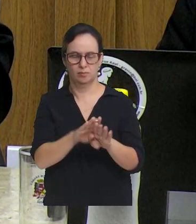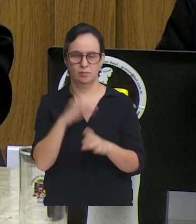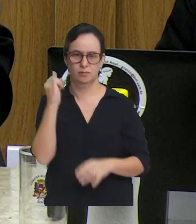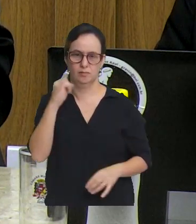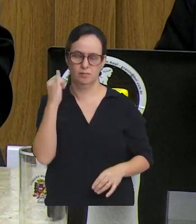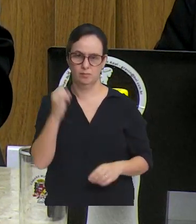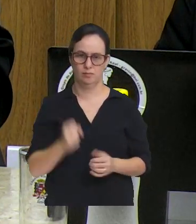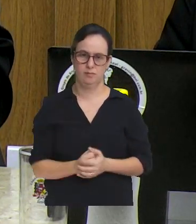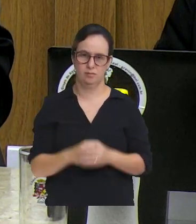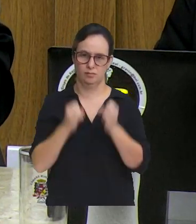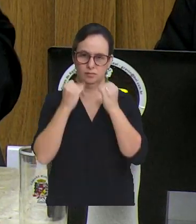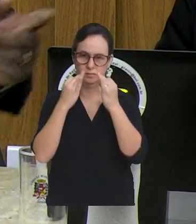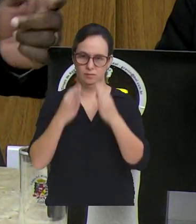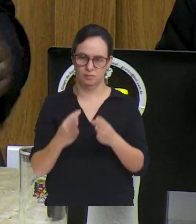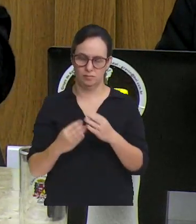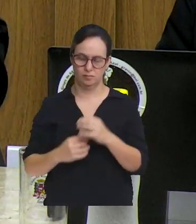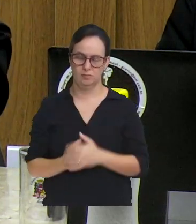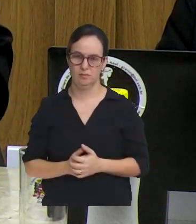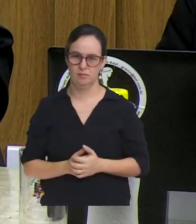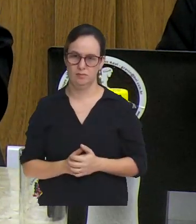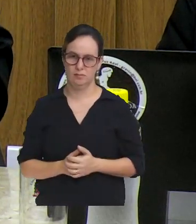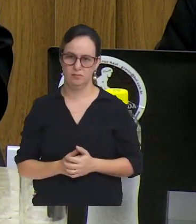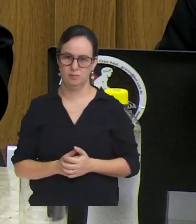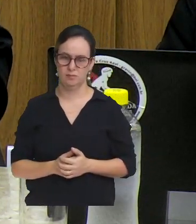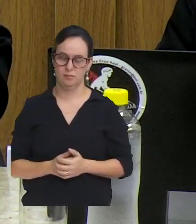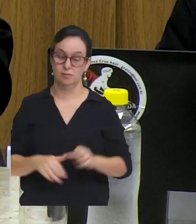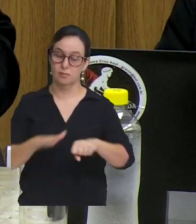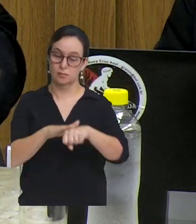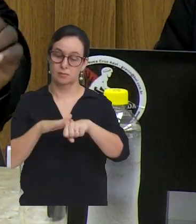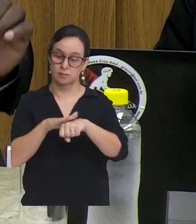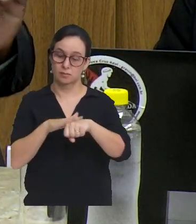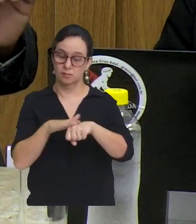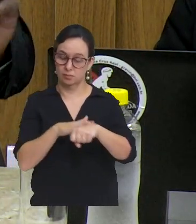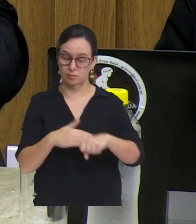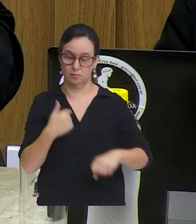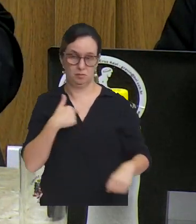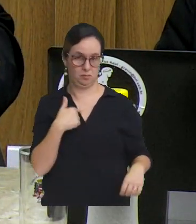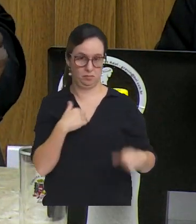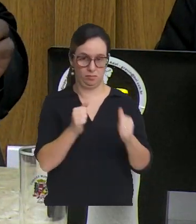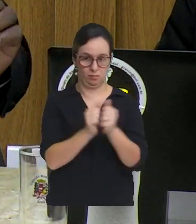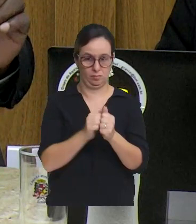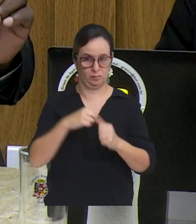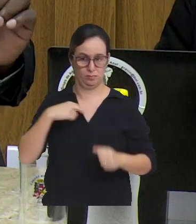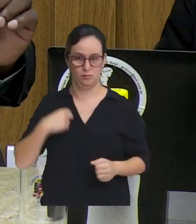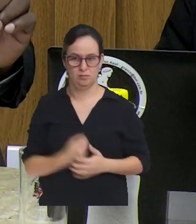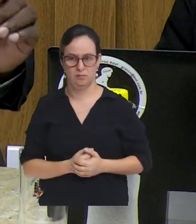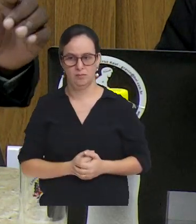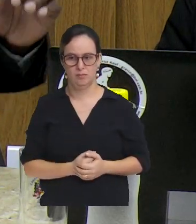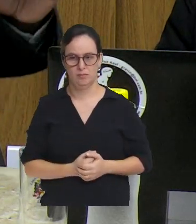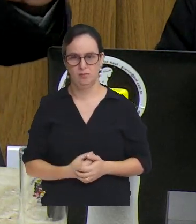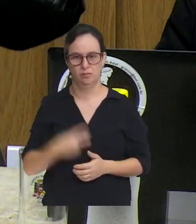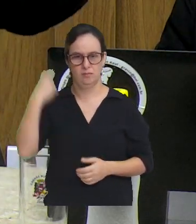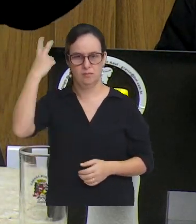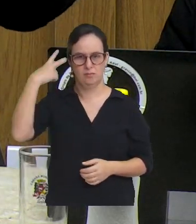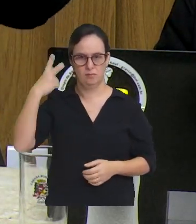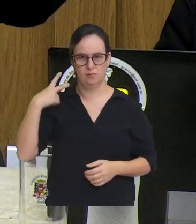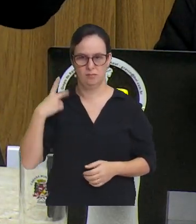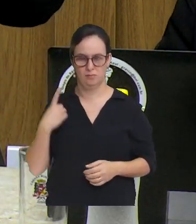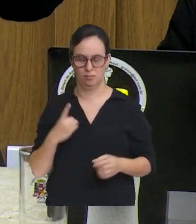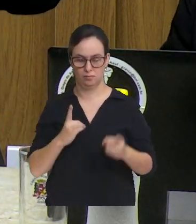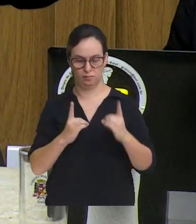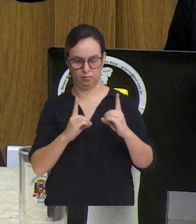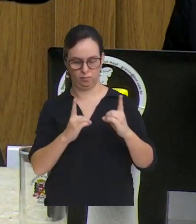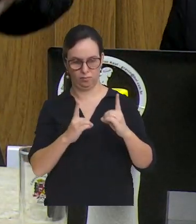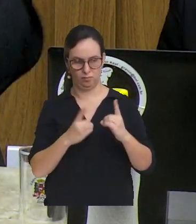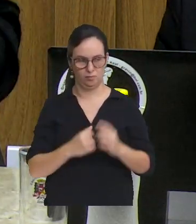né. Até eu conversei com a Viviane agora há pouco. No sábado, se não me engano, eu vi a polícia, a atividade delegada, passando com um